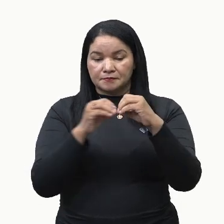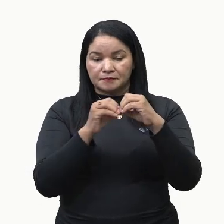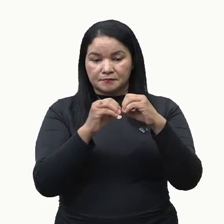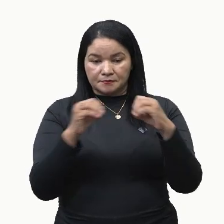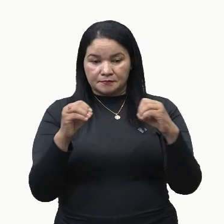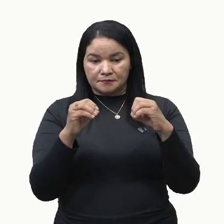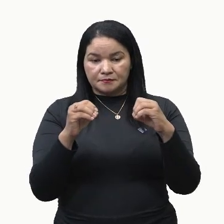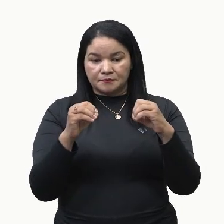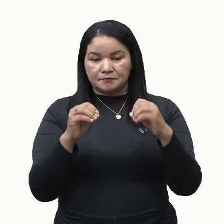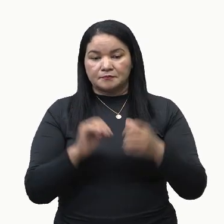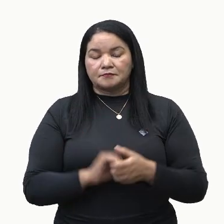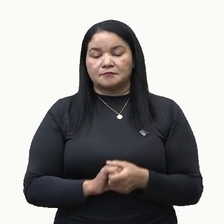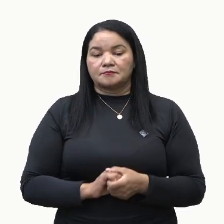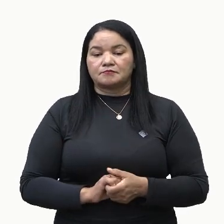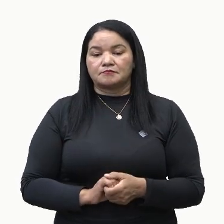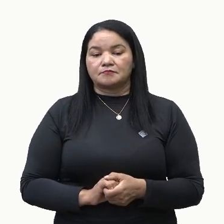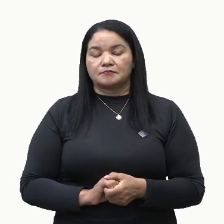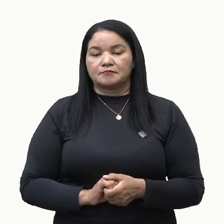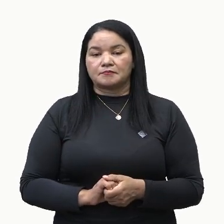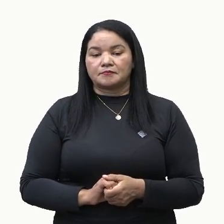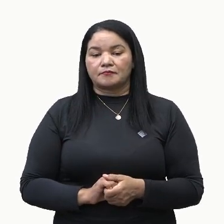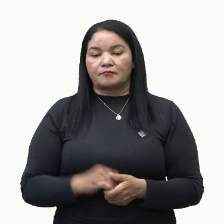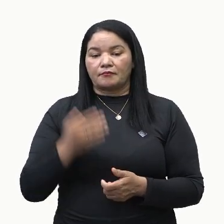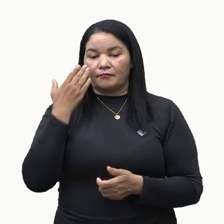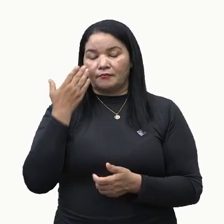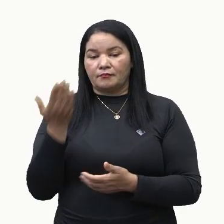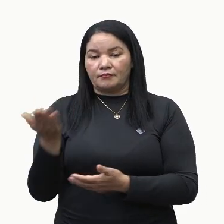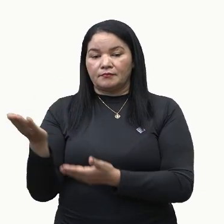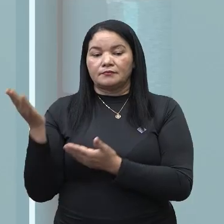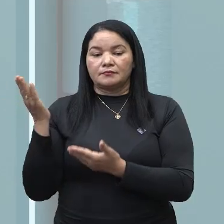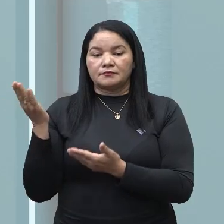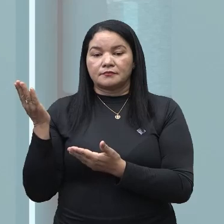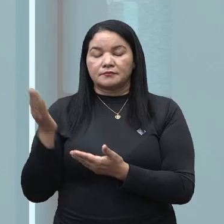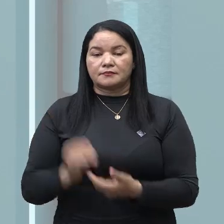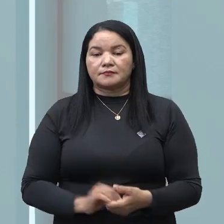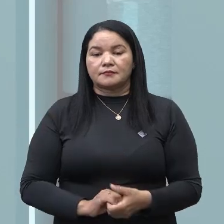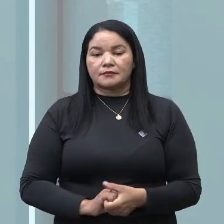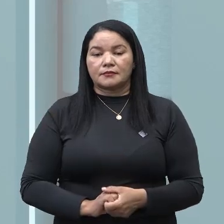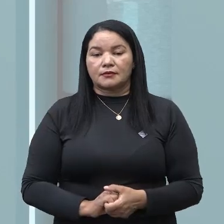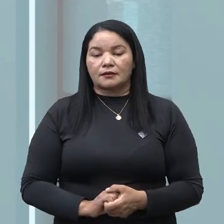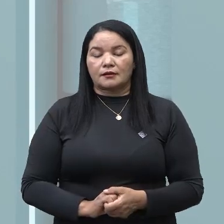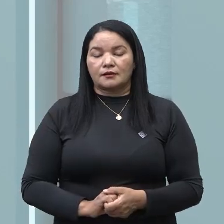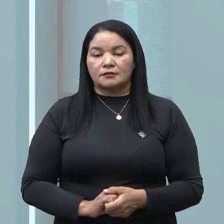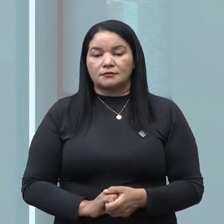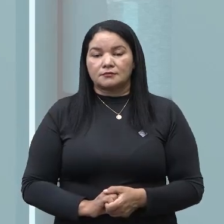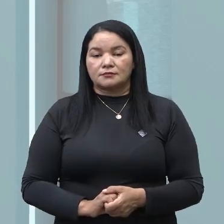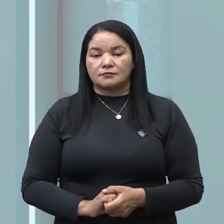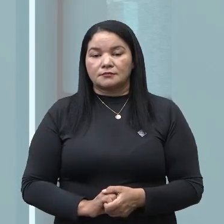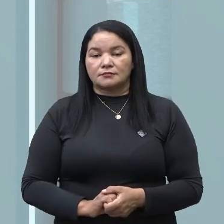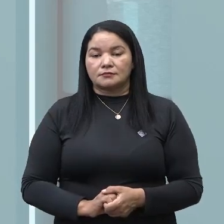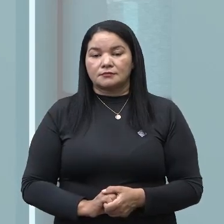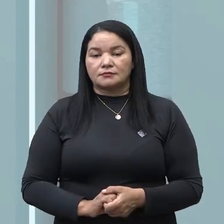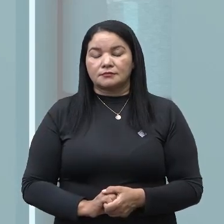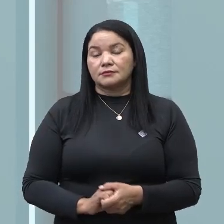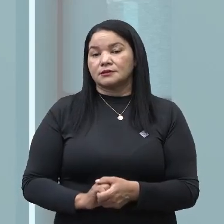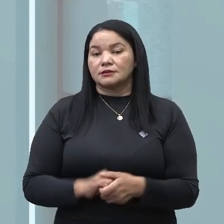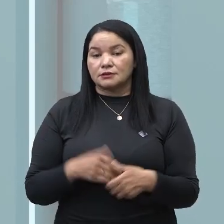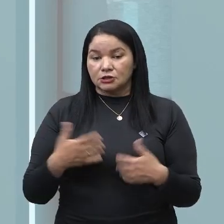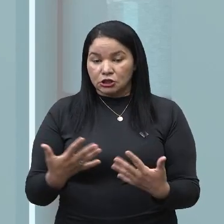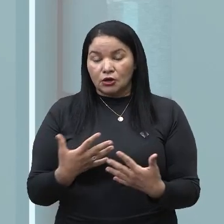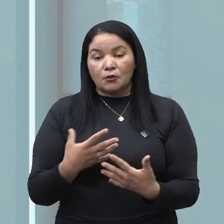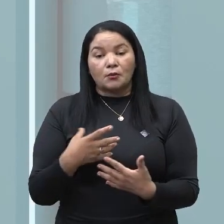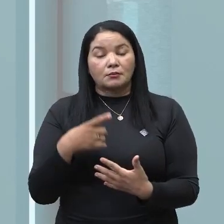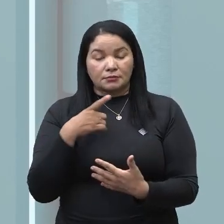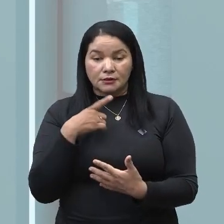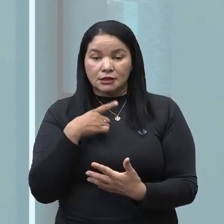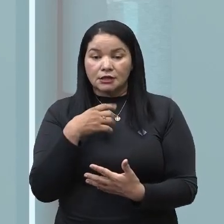Mário me ligou para dizer que não virá esta noite. Olha só. Ele tem sentido completo, não é isso?